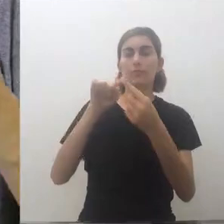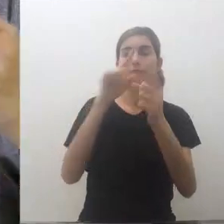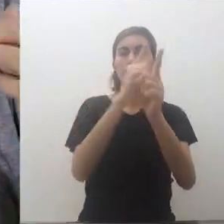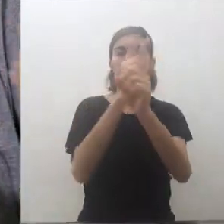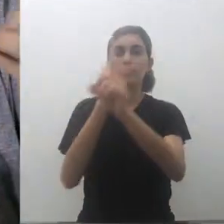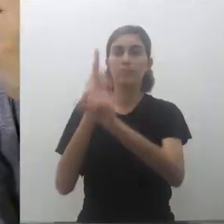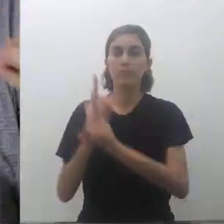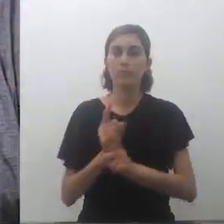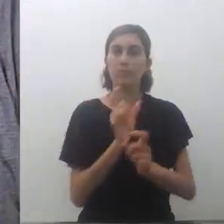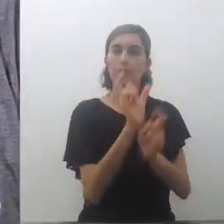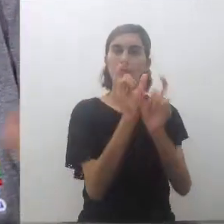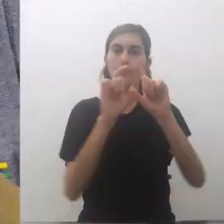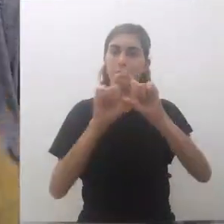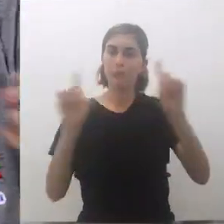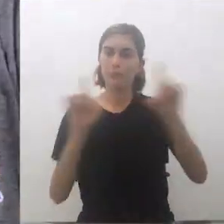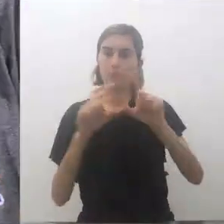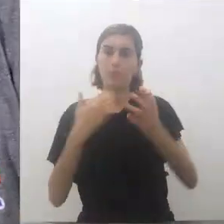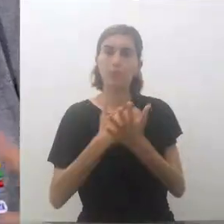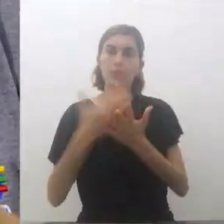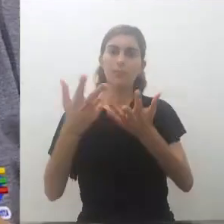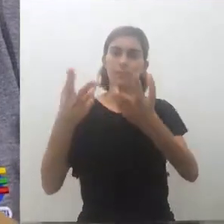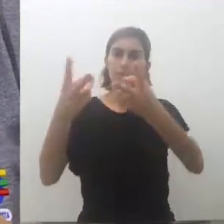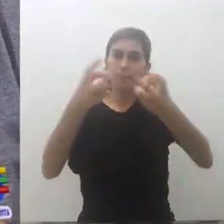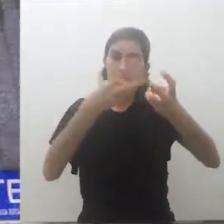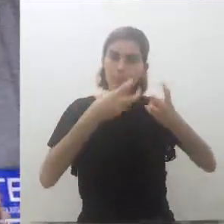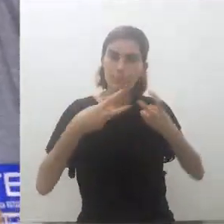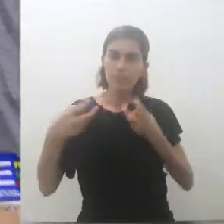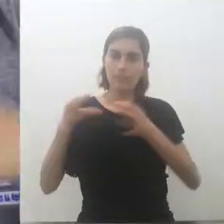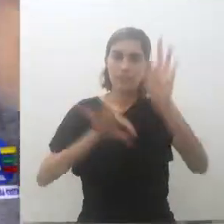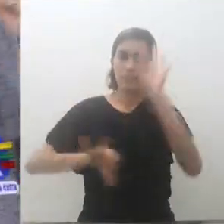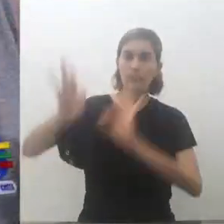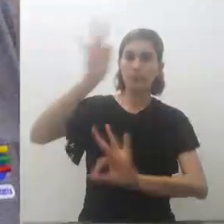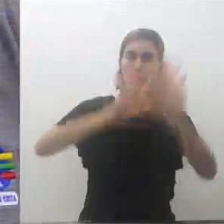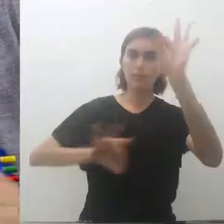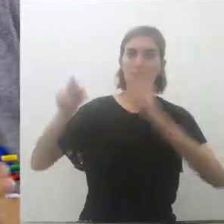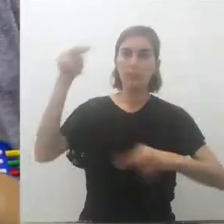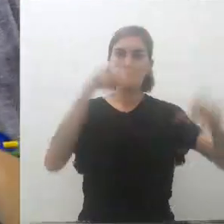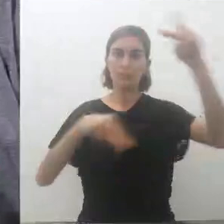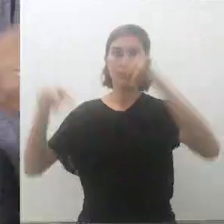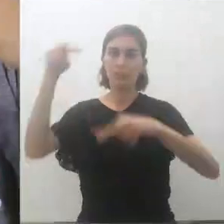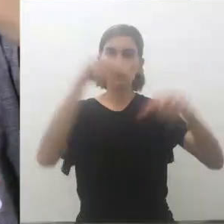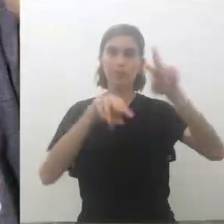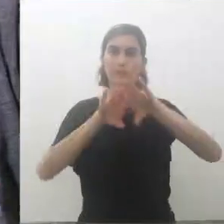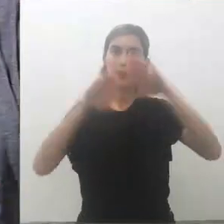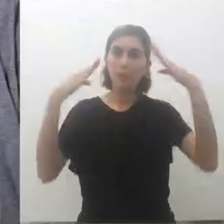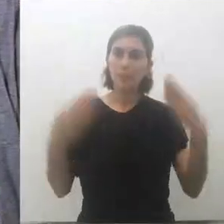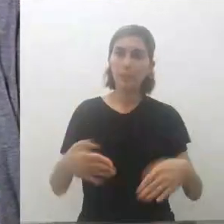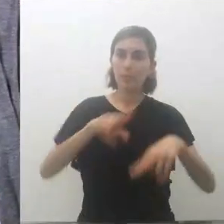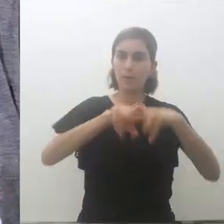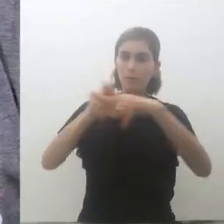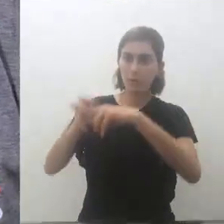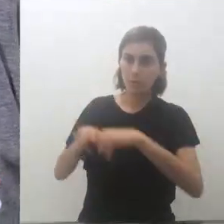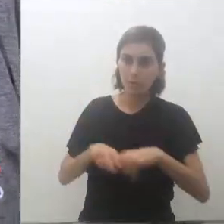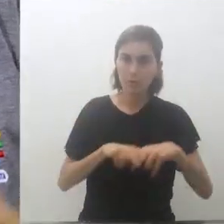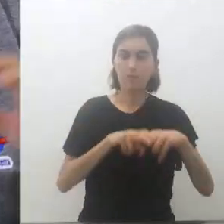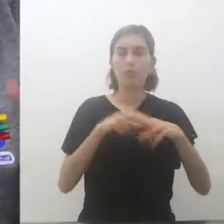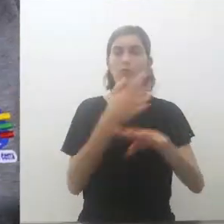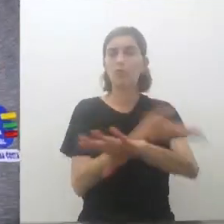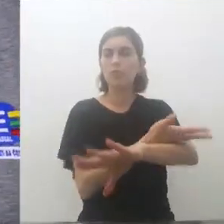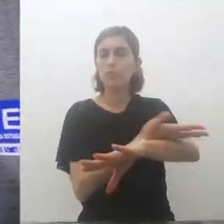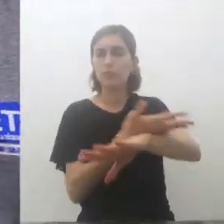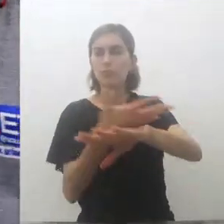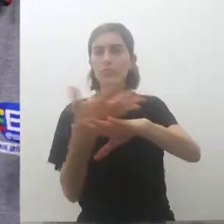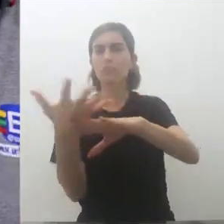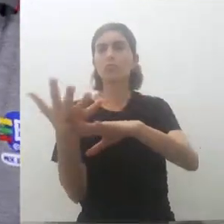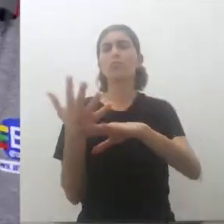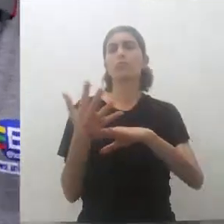você começar a perceber que ali existe um arranjo visual entre os bancos, entre a vegetação. Então,